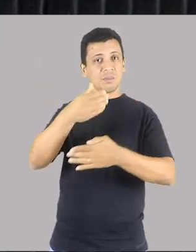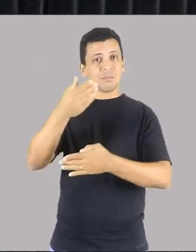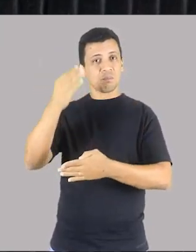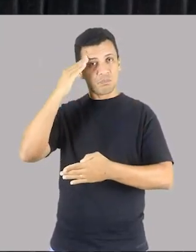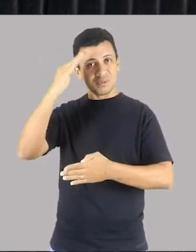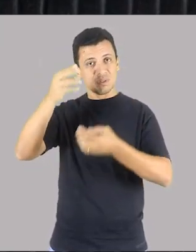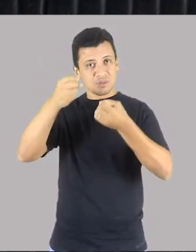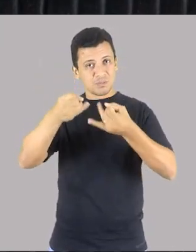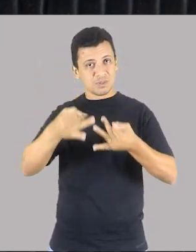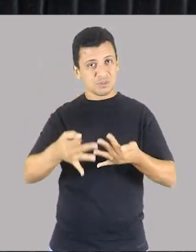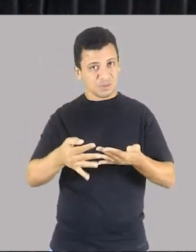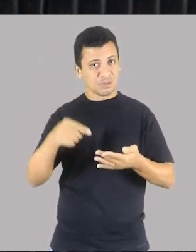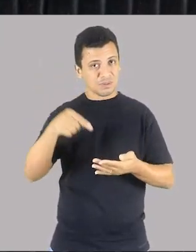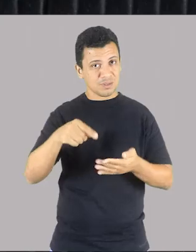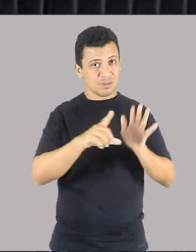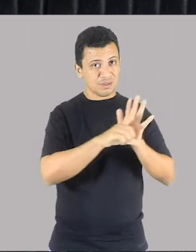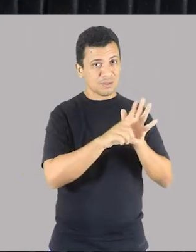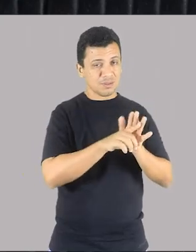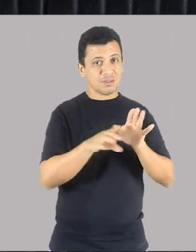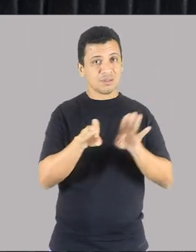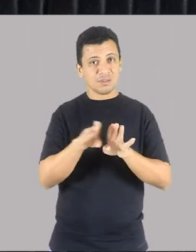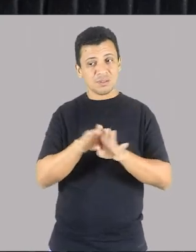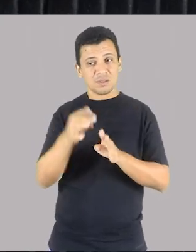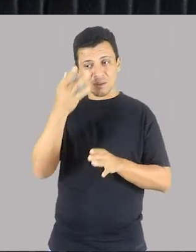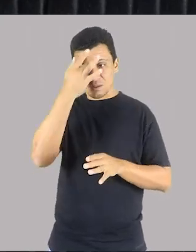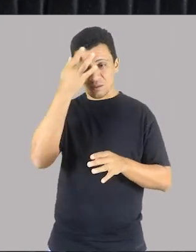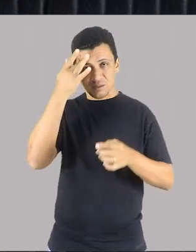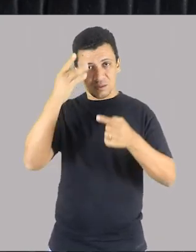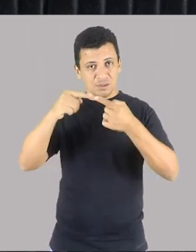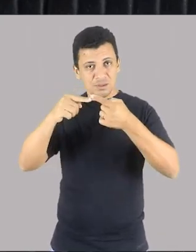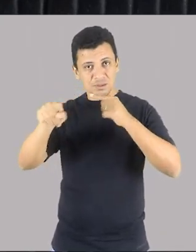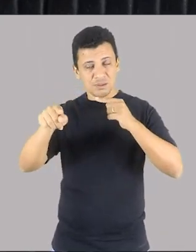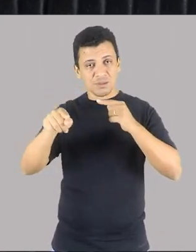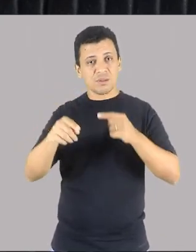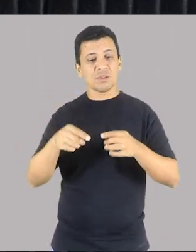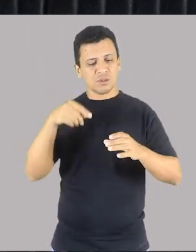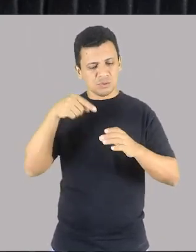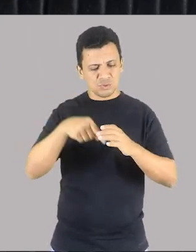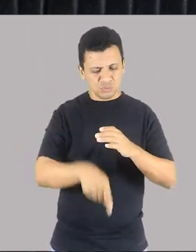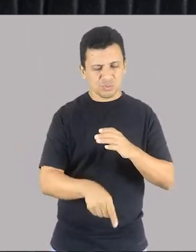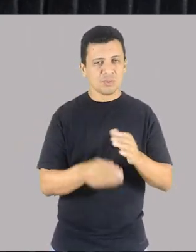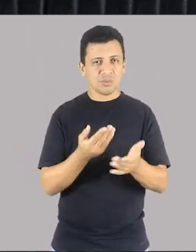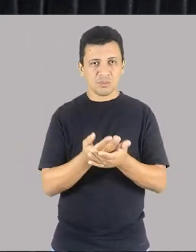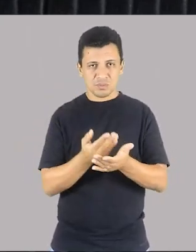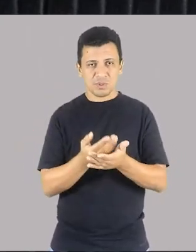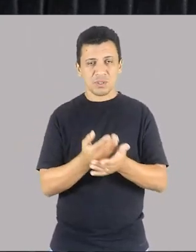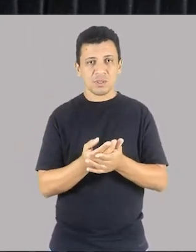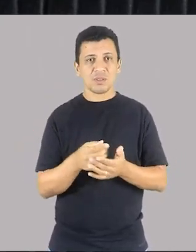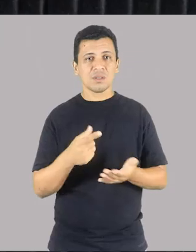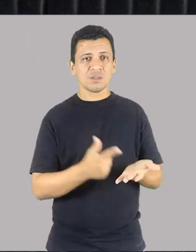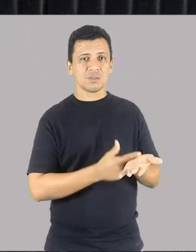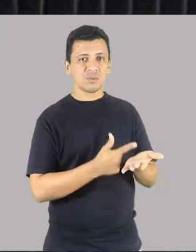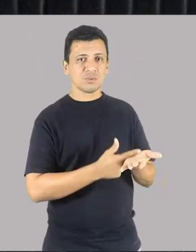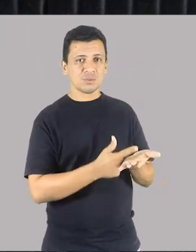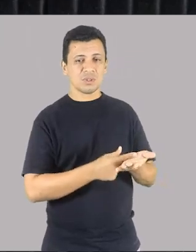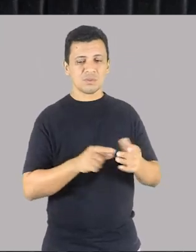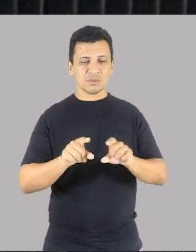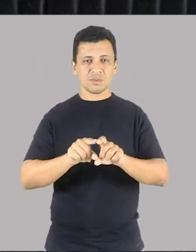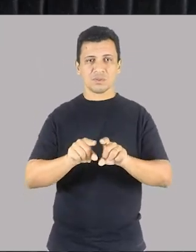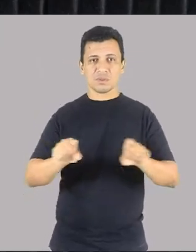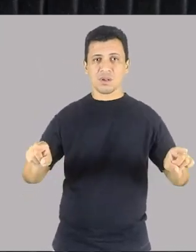administração pública ocorra. Pessoal, eu espero que vocês tenham observado aqui os dois princípios que trabalhamos,